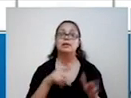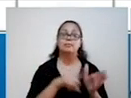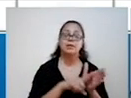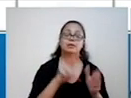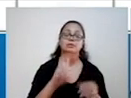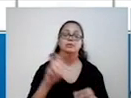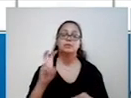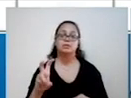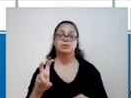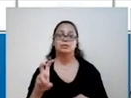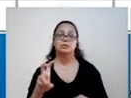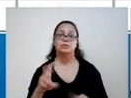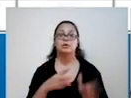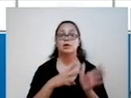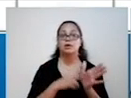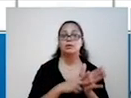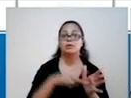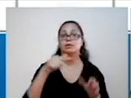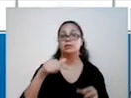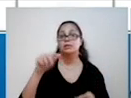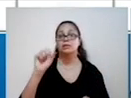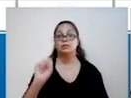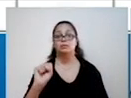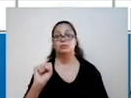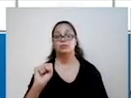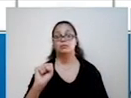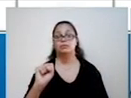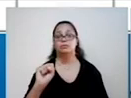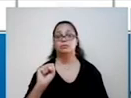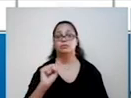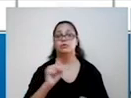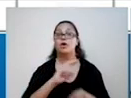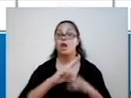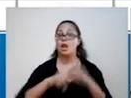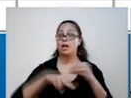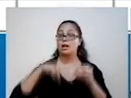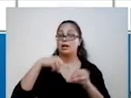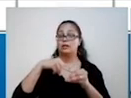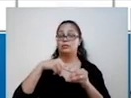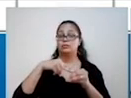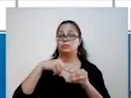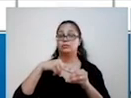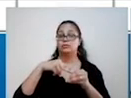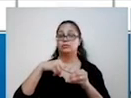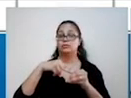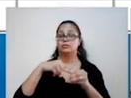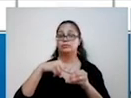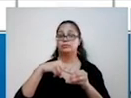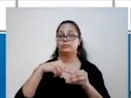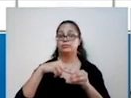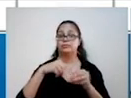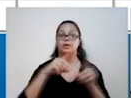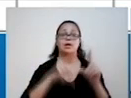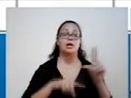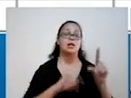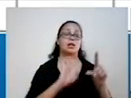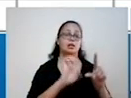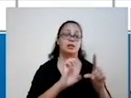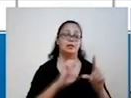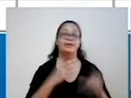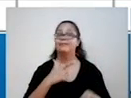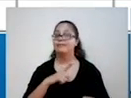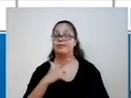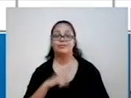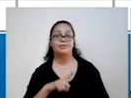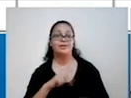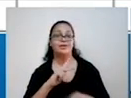55. Então, teríamos o 78 como número de nêutrons. No elemento E, nós não temos o número de